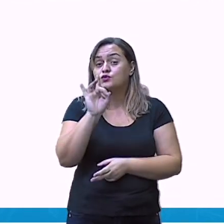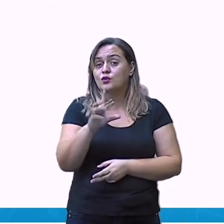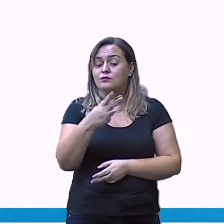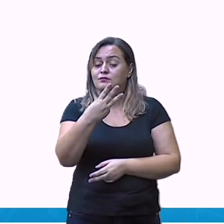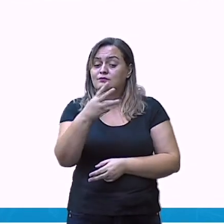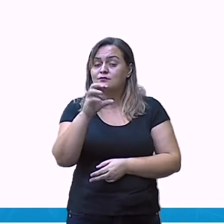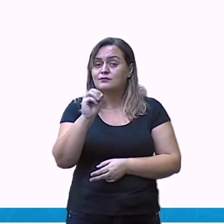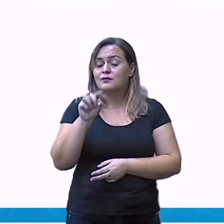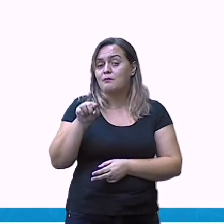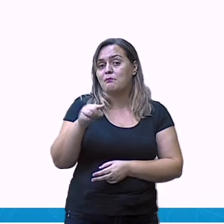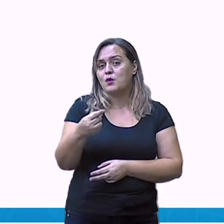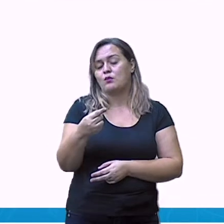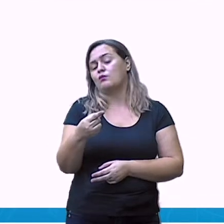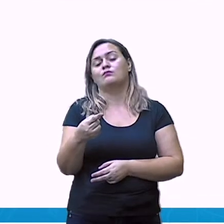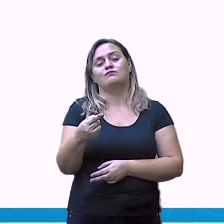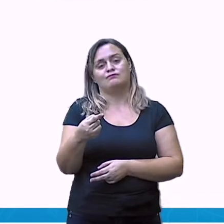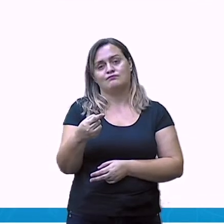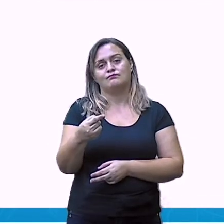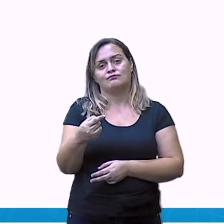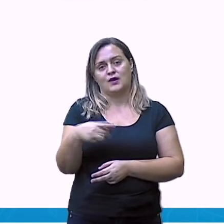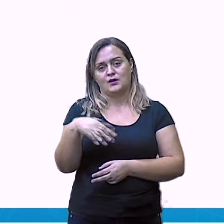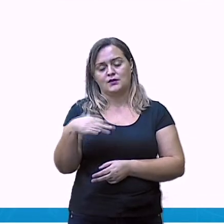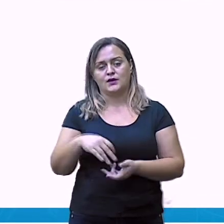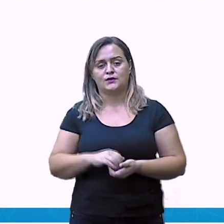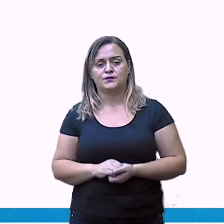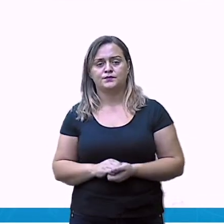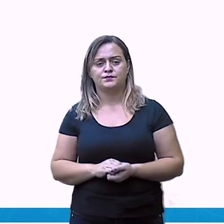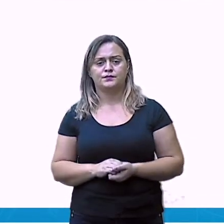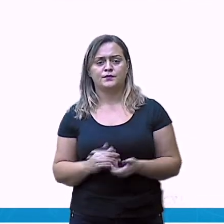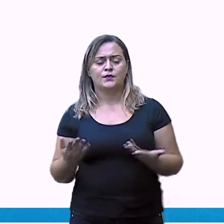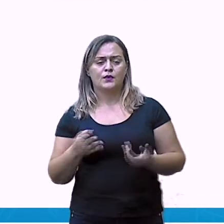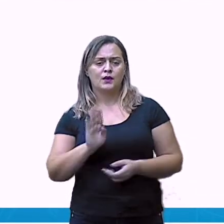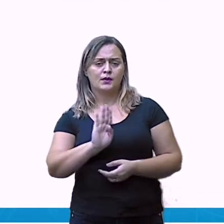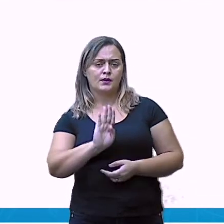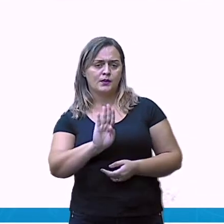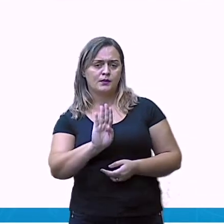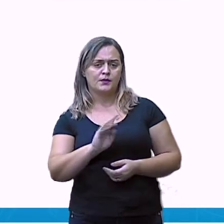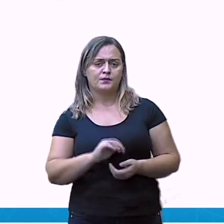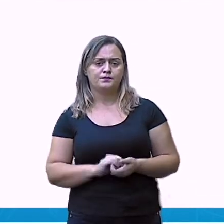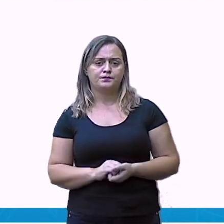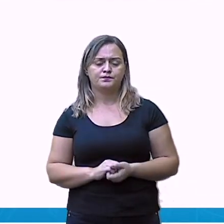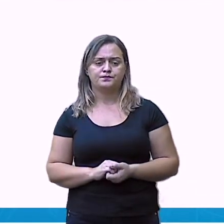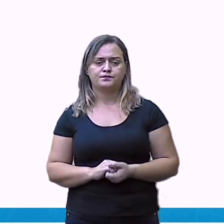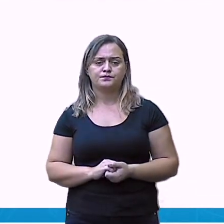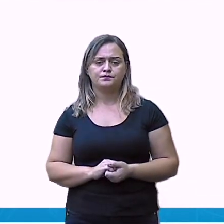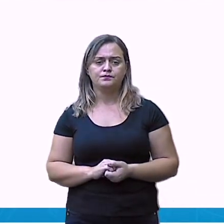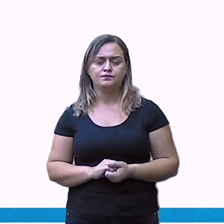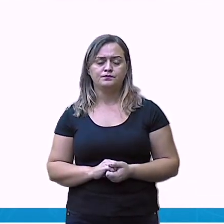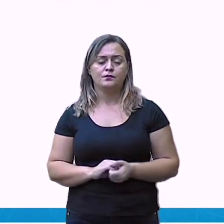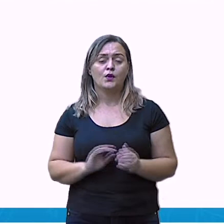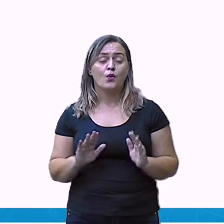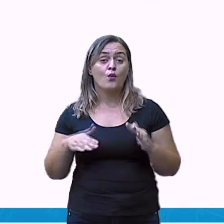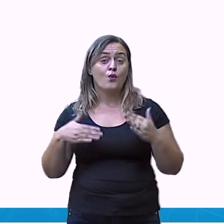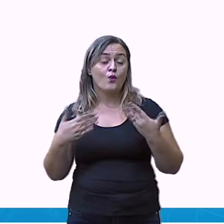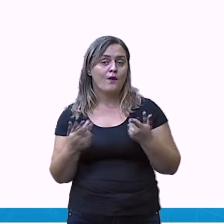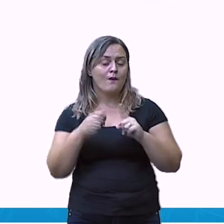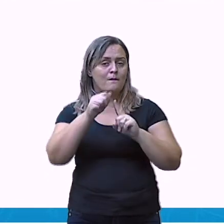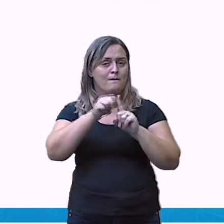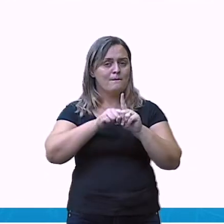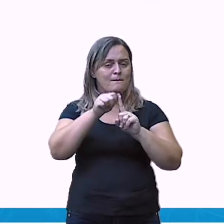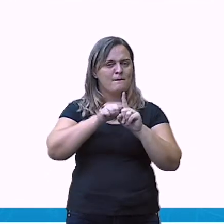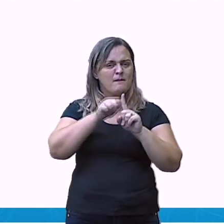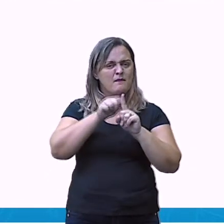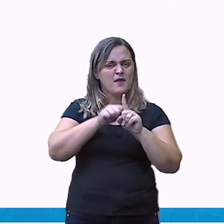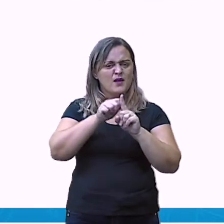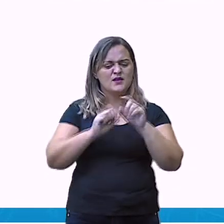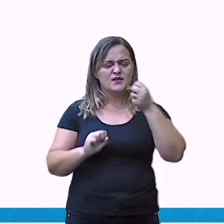aqui entre janeiro e junho. Letra B. Qual mês foi o melhor em